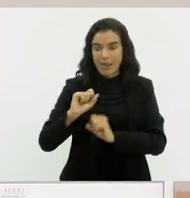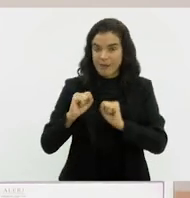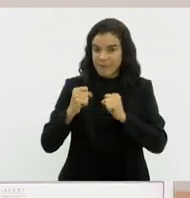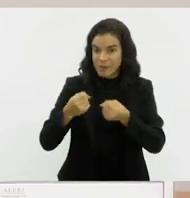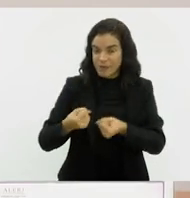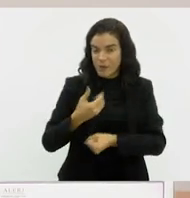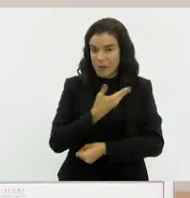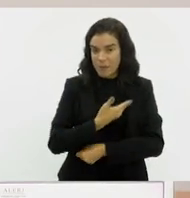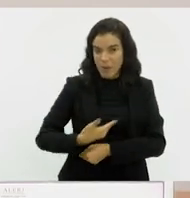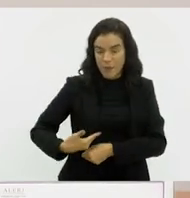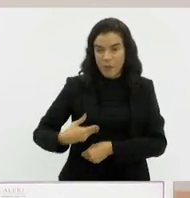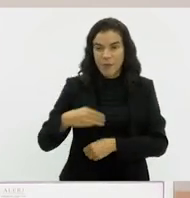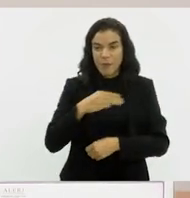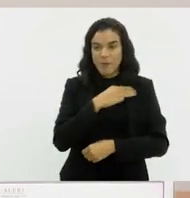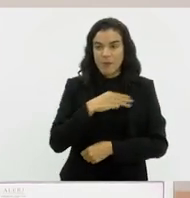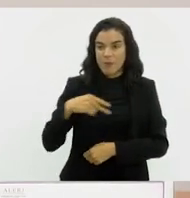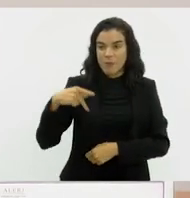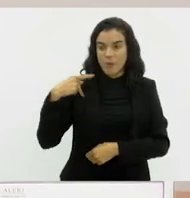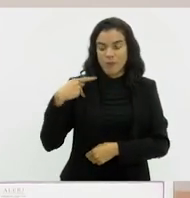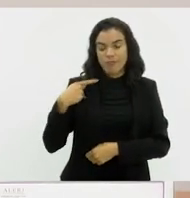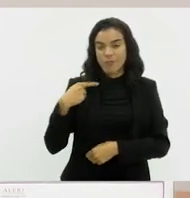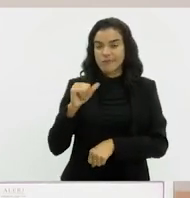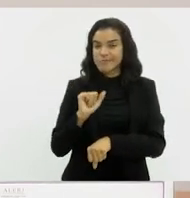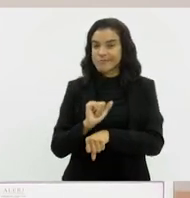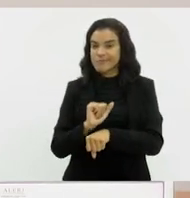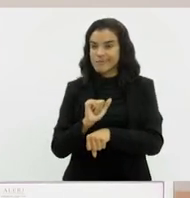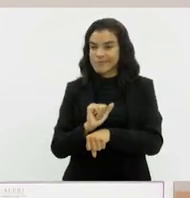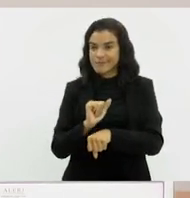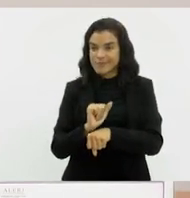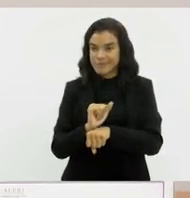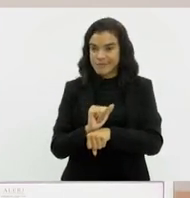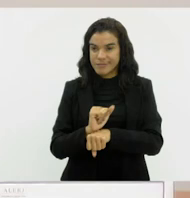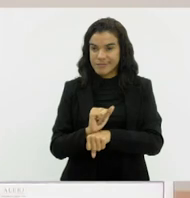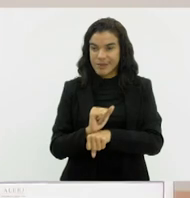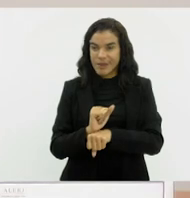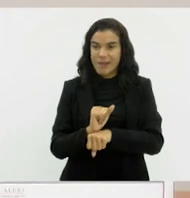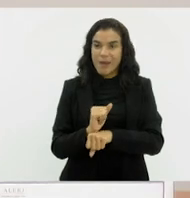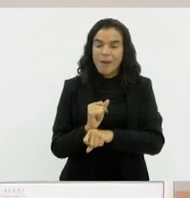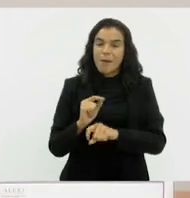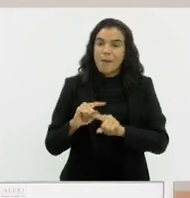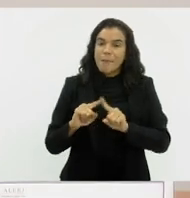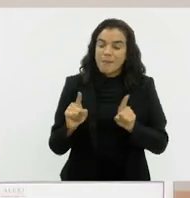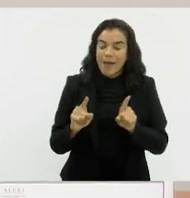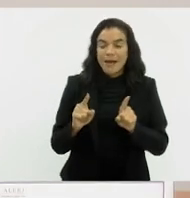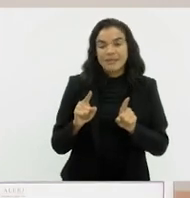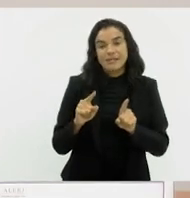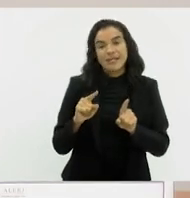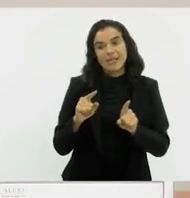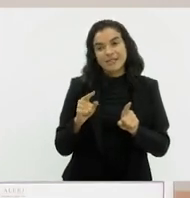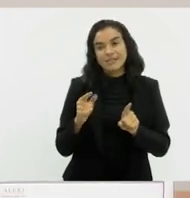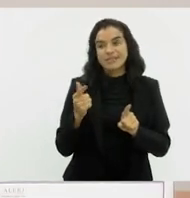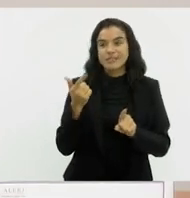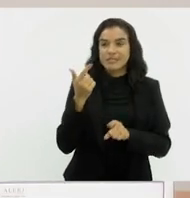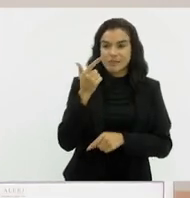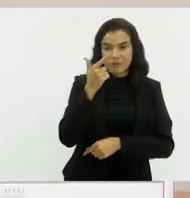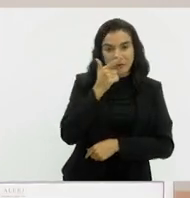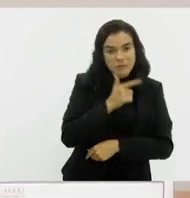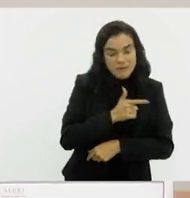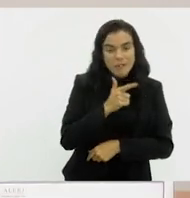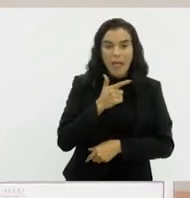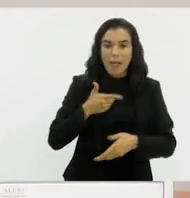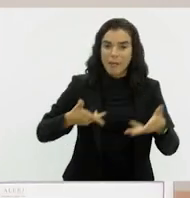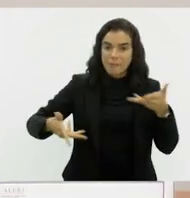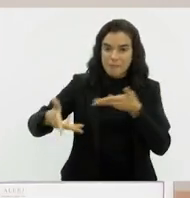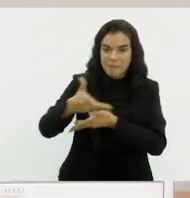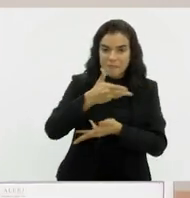Pública e o Ministério Público esperam, mas a gente, né, celebra, de alguma forma, o envolvimento